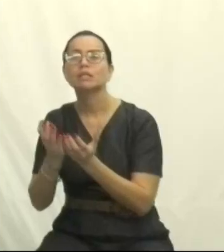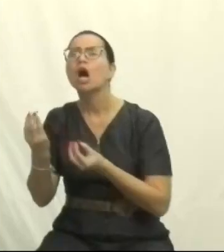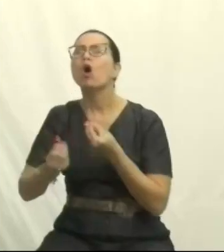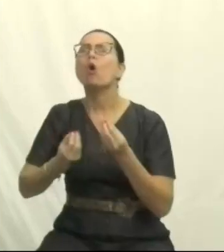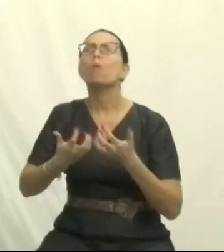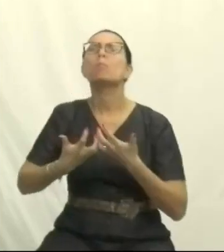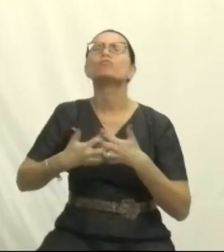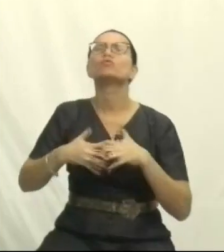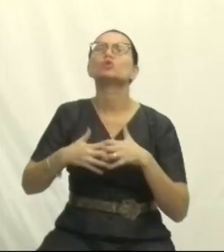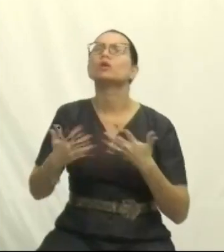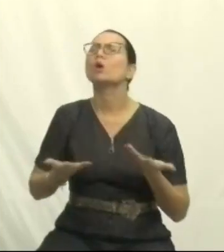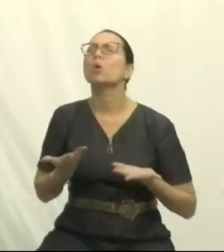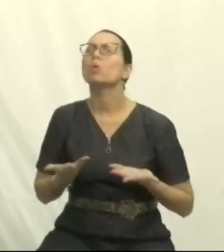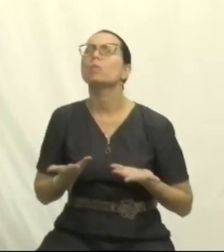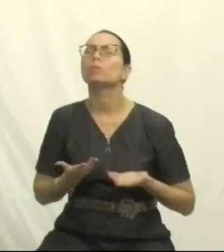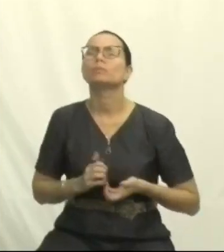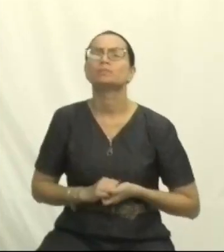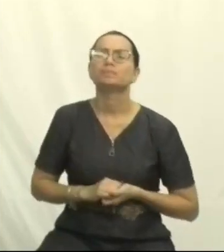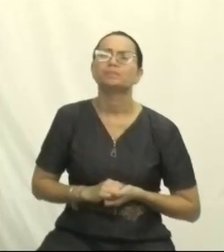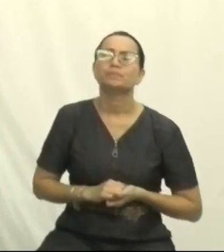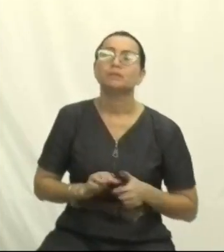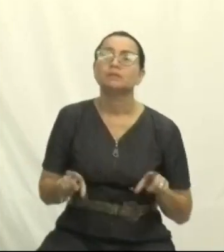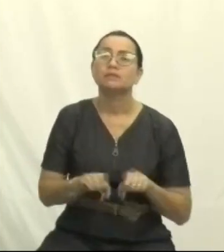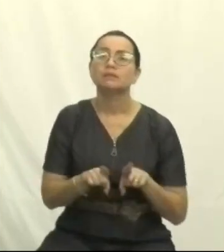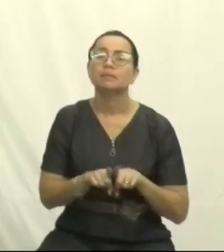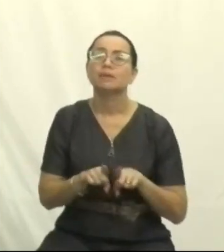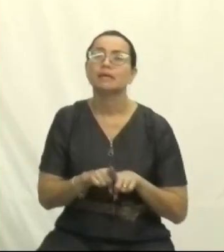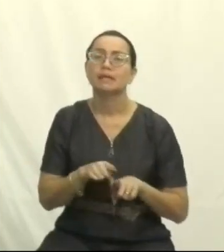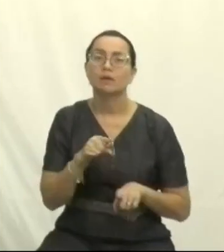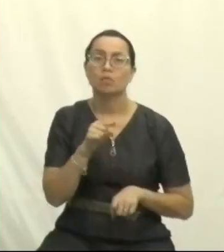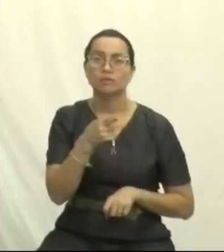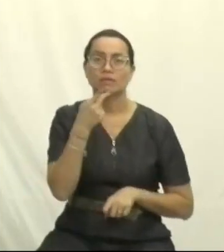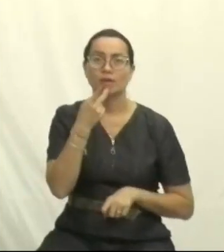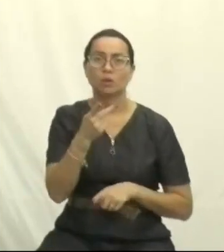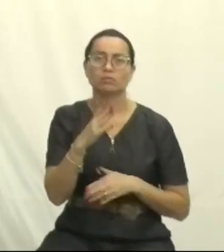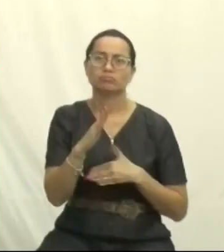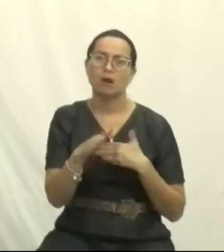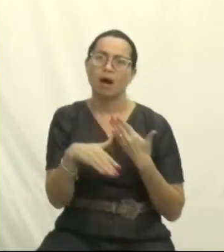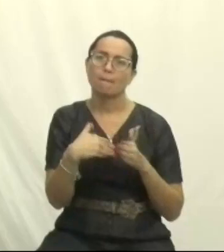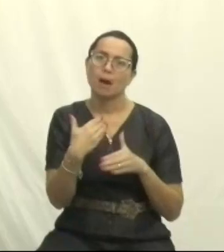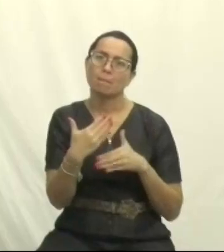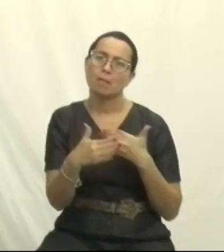ser bombeiro comunitário? E também, como você falou, ao longo do tempo mudou